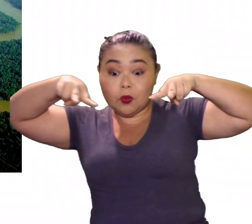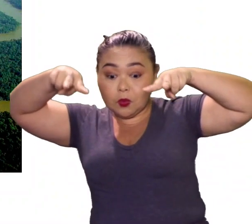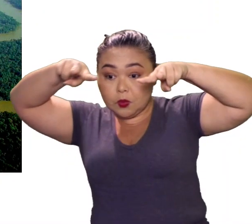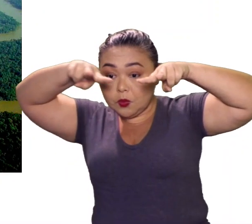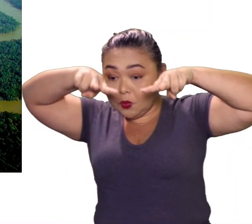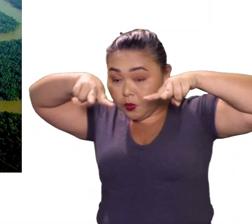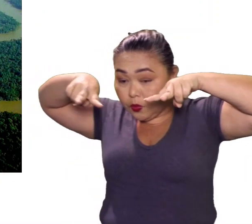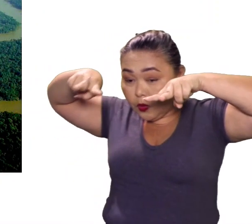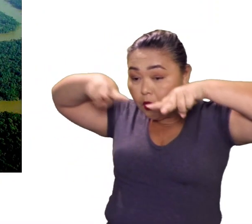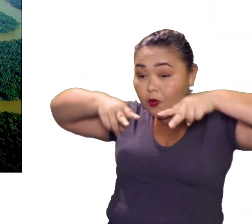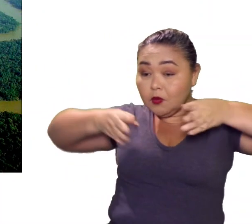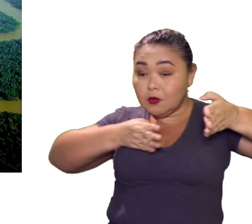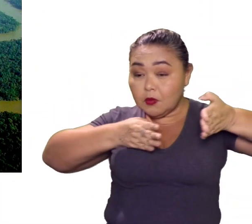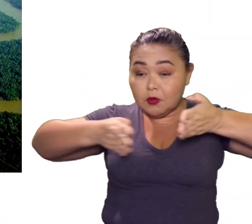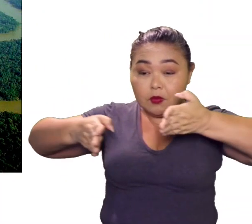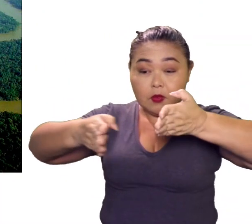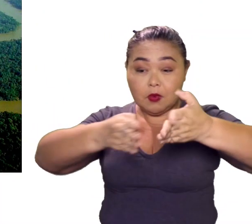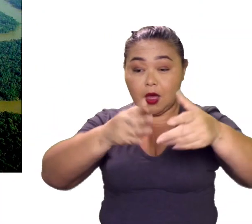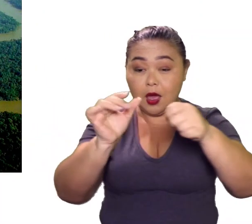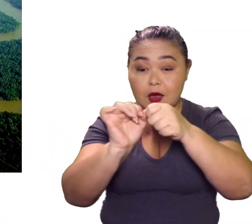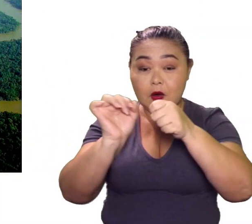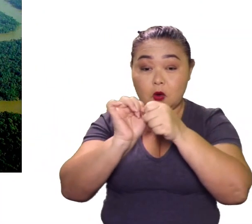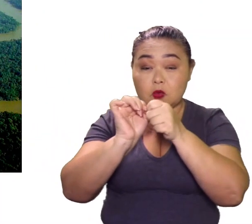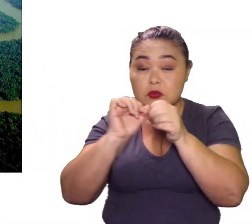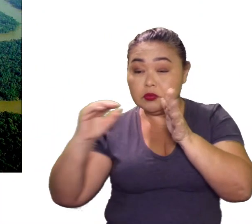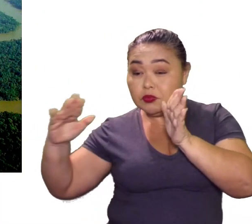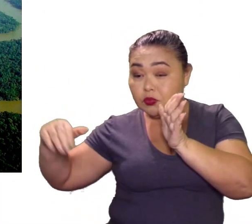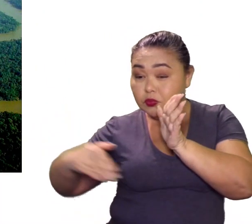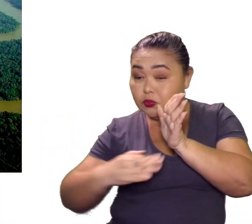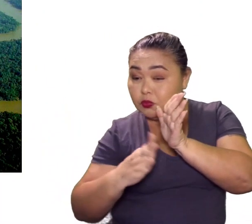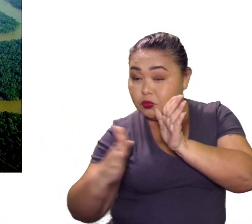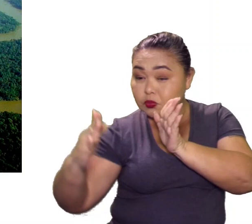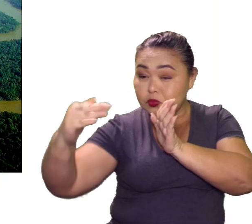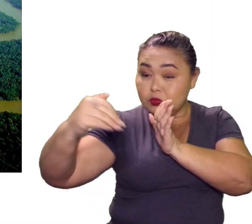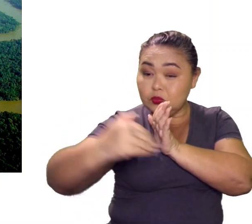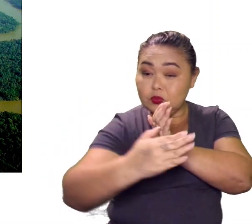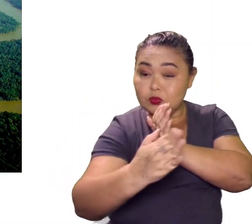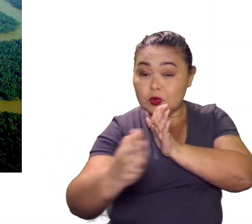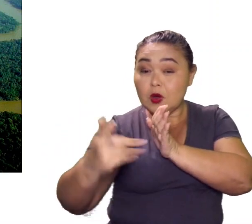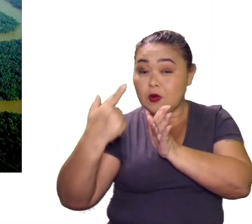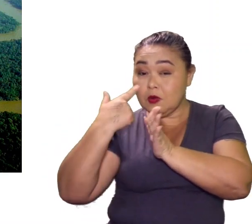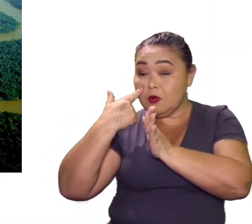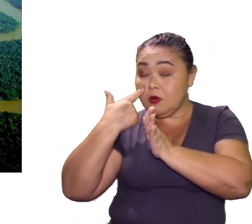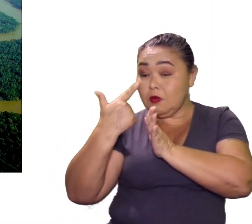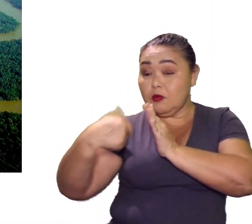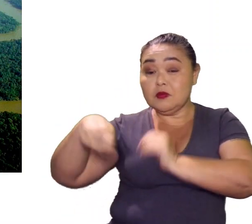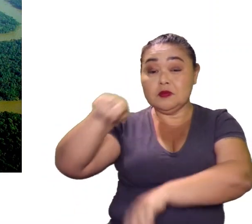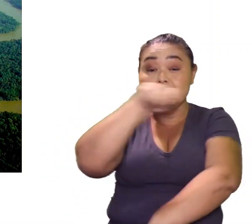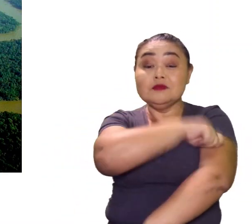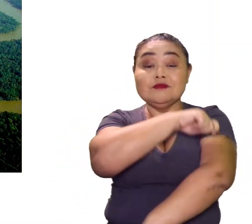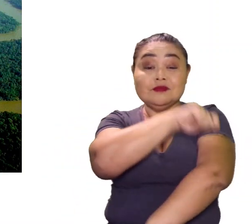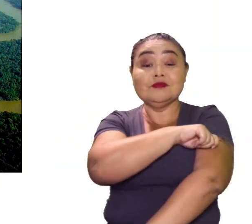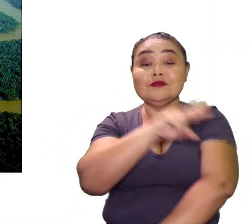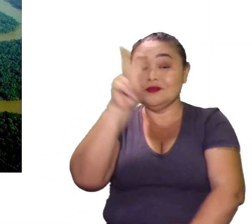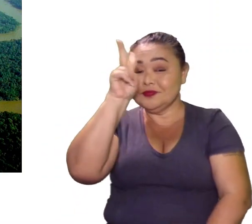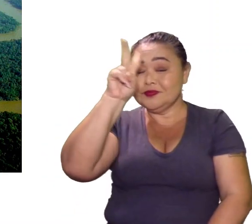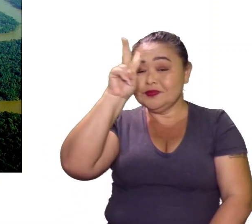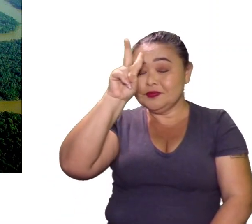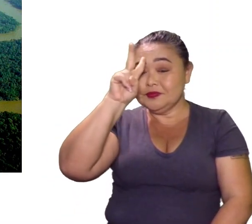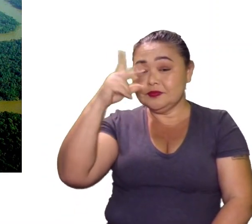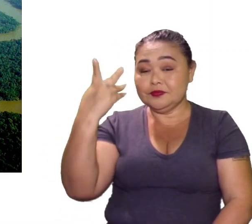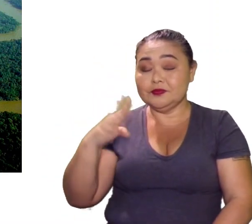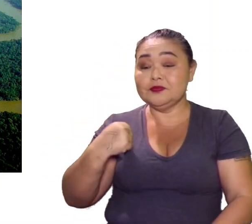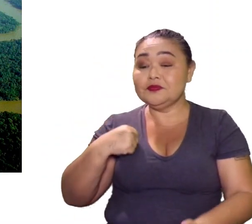com seus rios caudalosos. E sinuosos, né? Sinuosos. Só para o nosso aluno relembrar um pouquinho